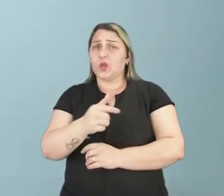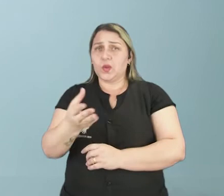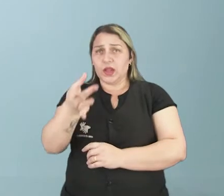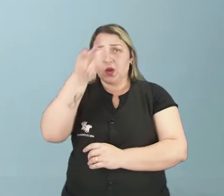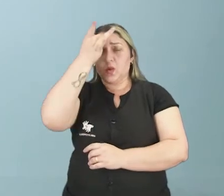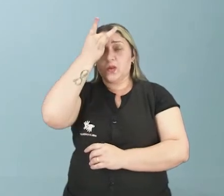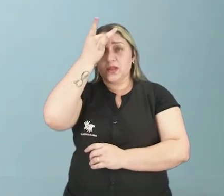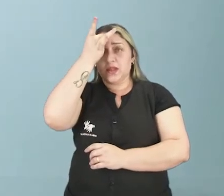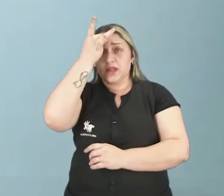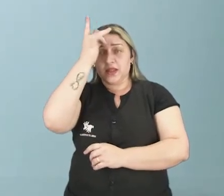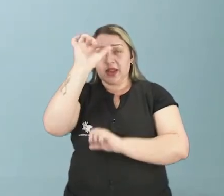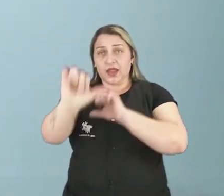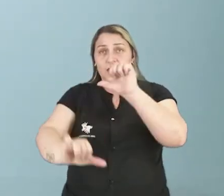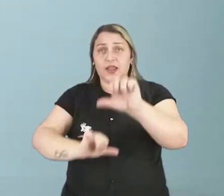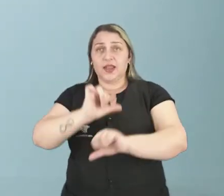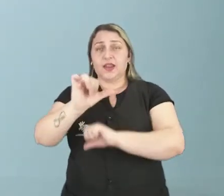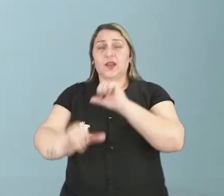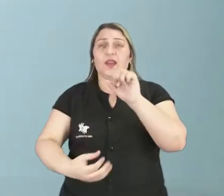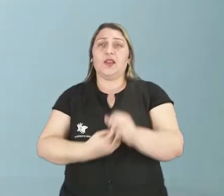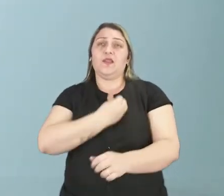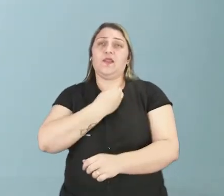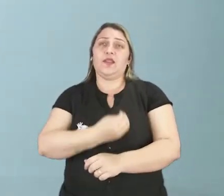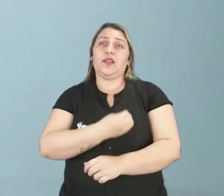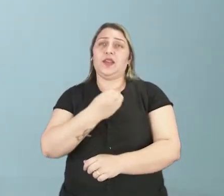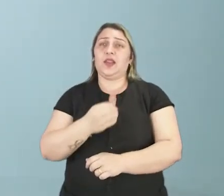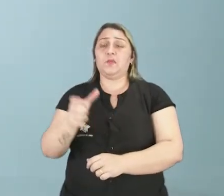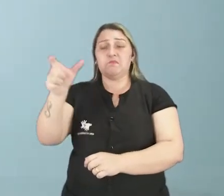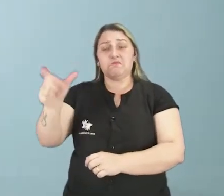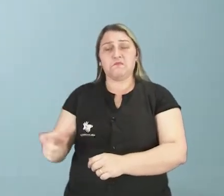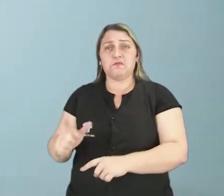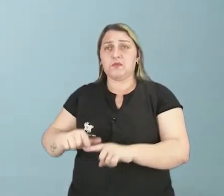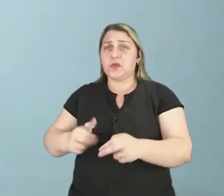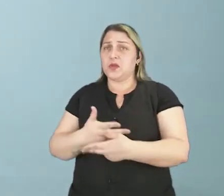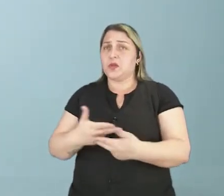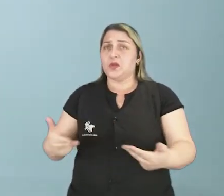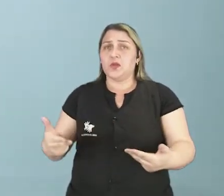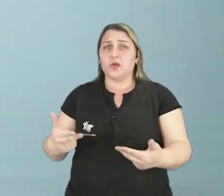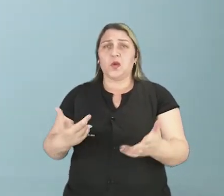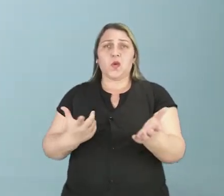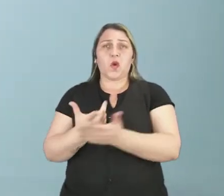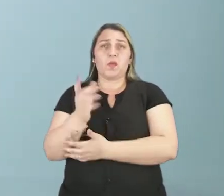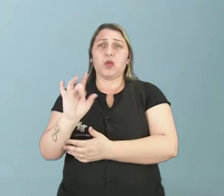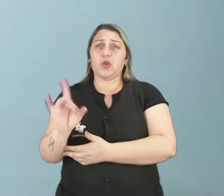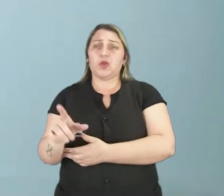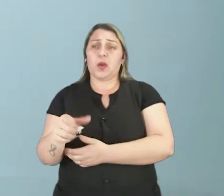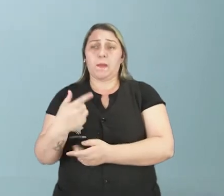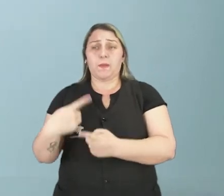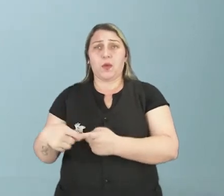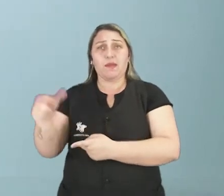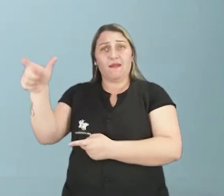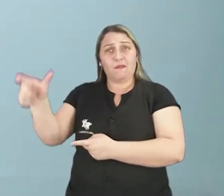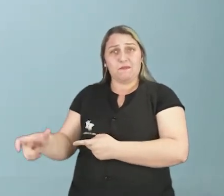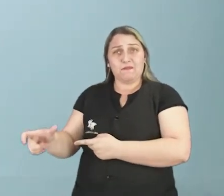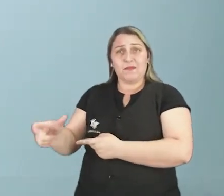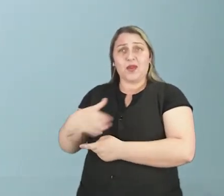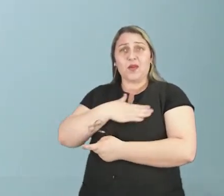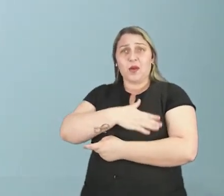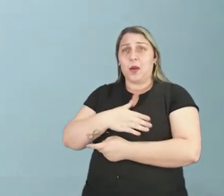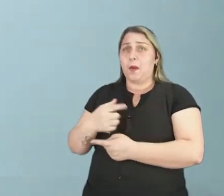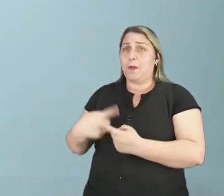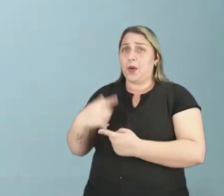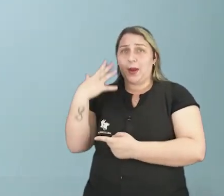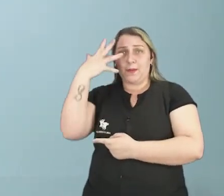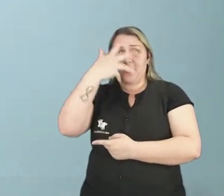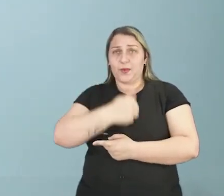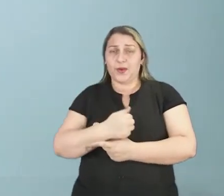ele está trocando a vida dele por um produto que muitas vezes não serve. Ou seja, ele compra só porque alguém comprou, ele compra porque é